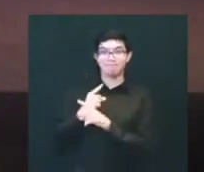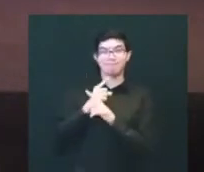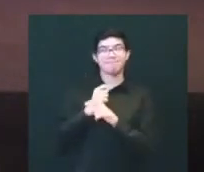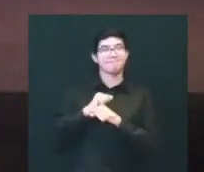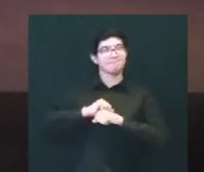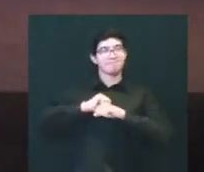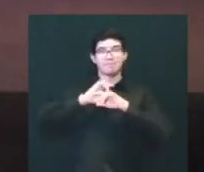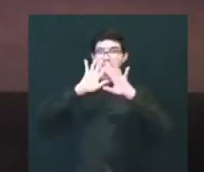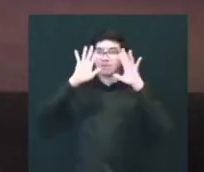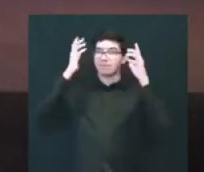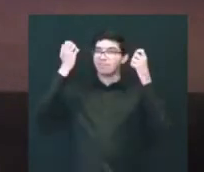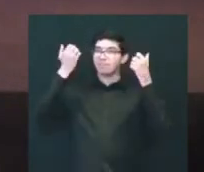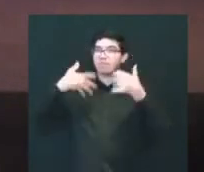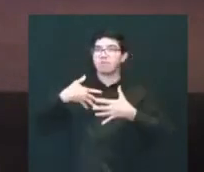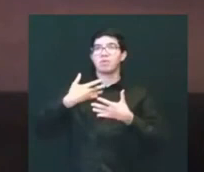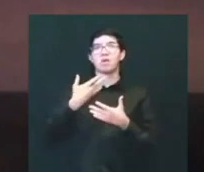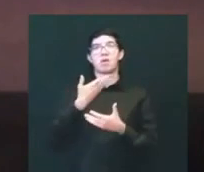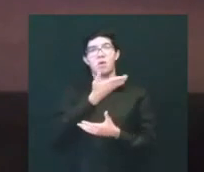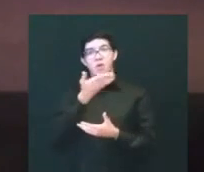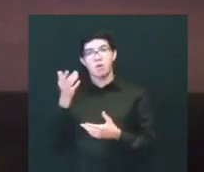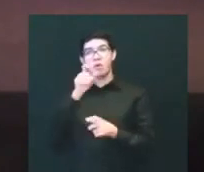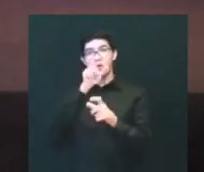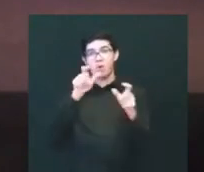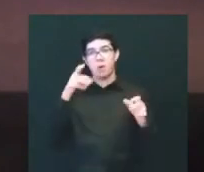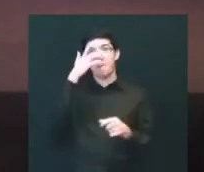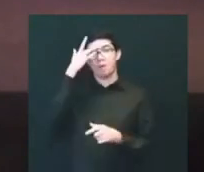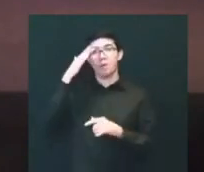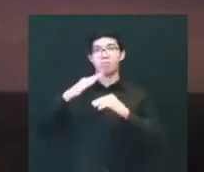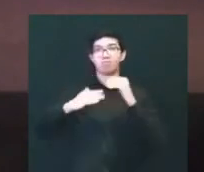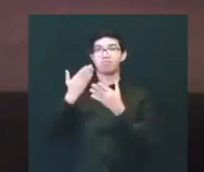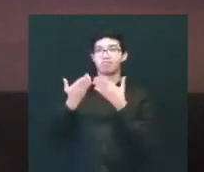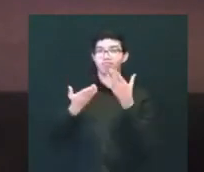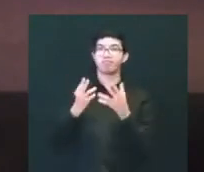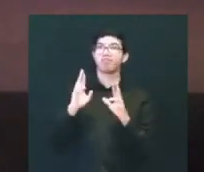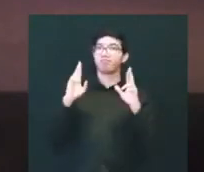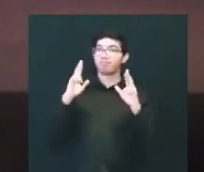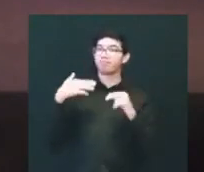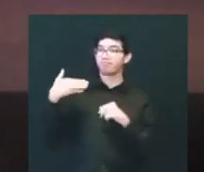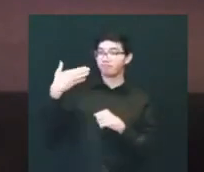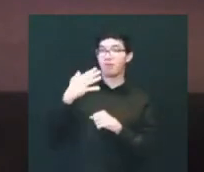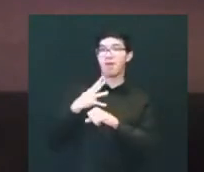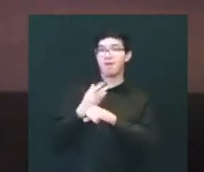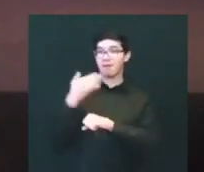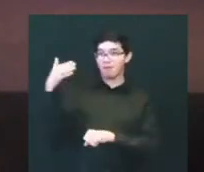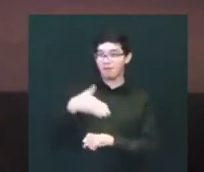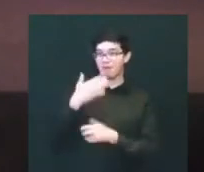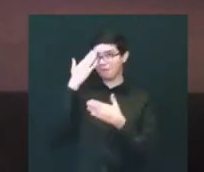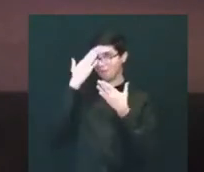né, pacientes, cuidadores, e esperamos tê-la nos próximos eventos do GAPO. Obrigado, viu? Obrigada também.